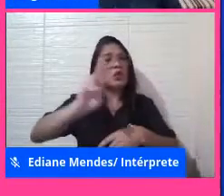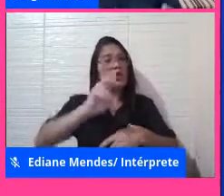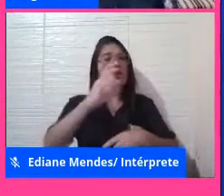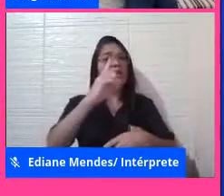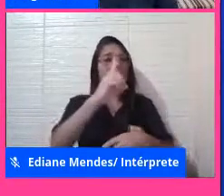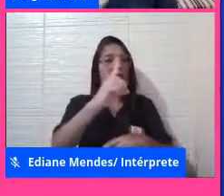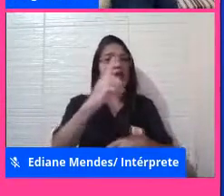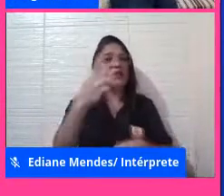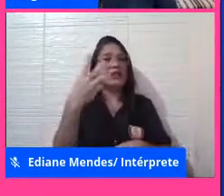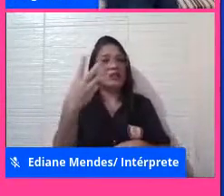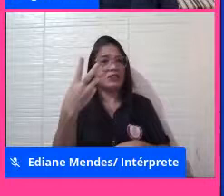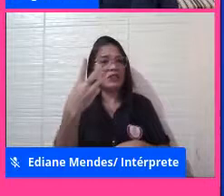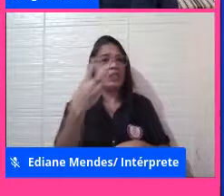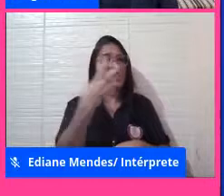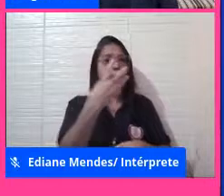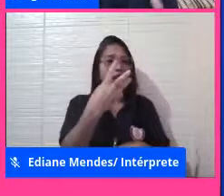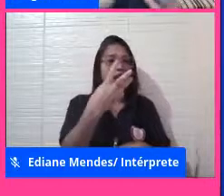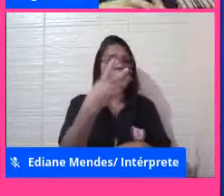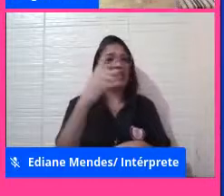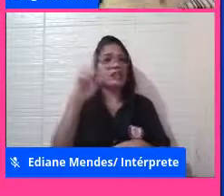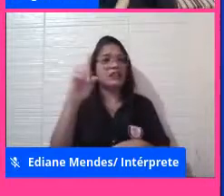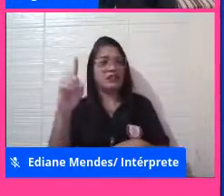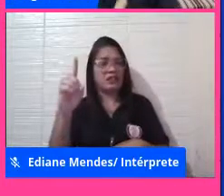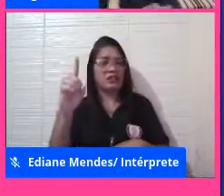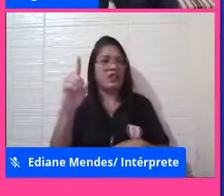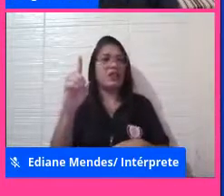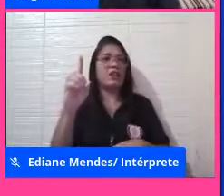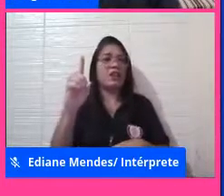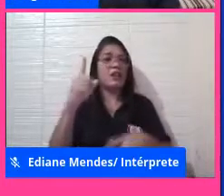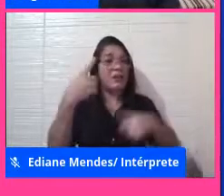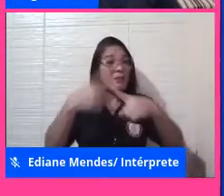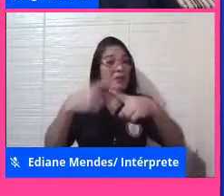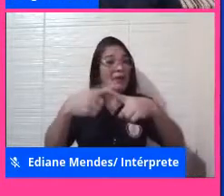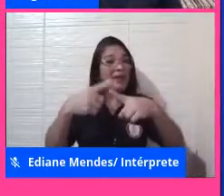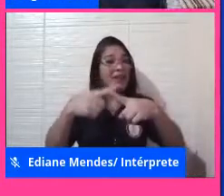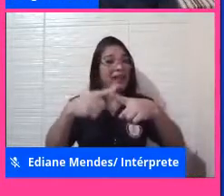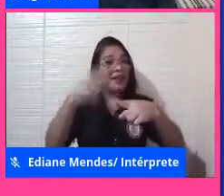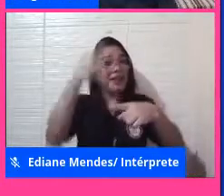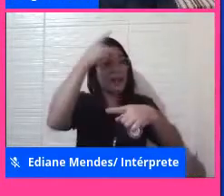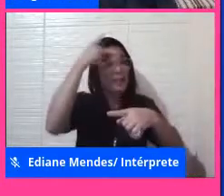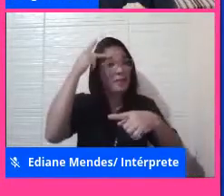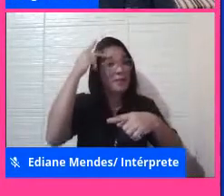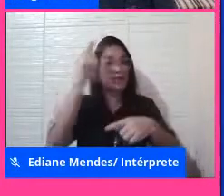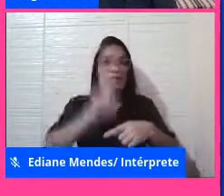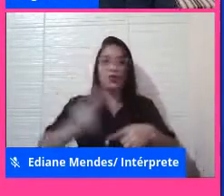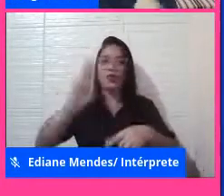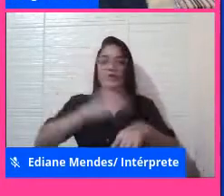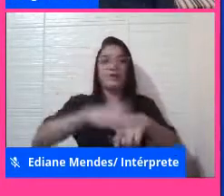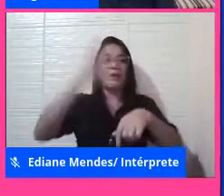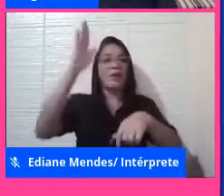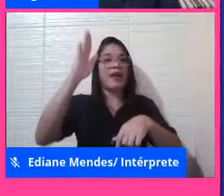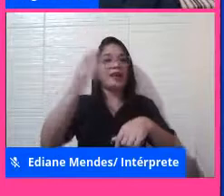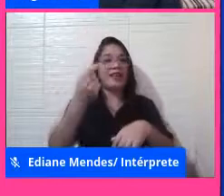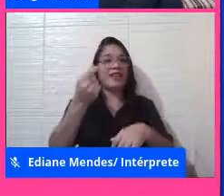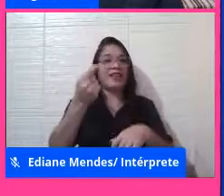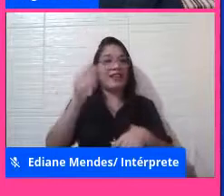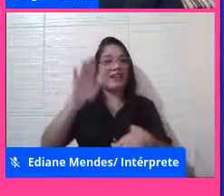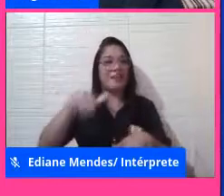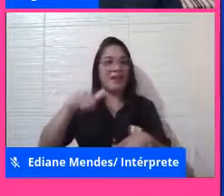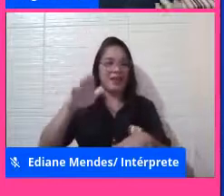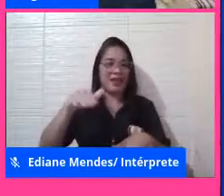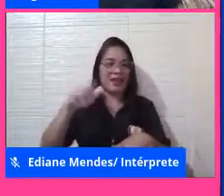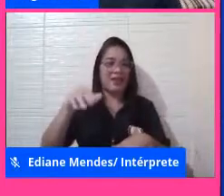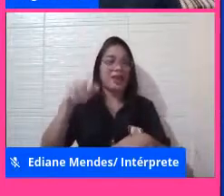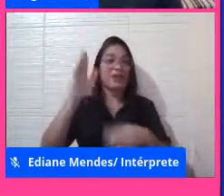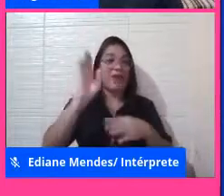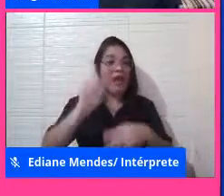ficam dentro do carro, fazendo protótipos em impressão 3D, porque é muito barato e muito rápido. Então, esse é um dos principais objetivos da impressão 3D,